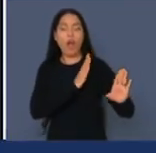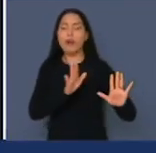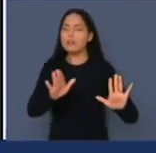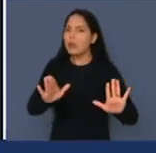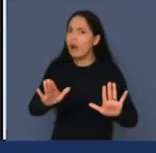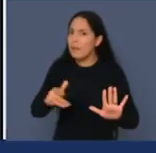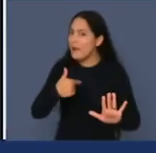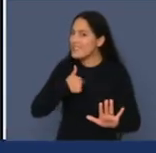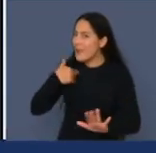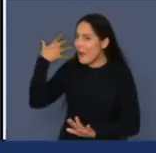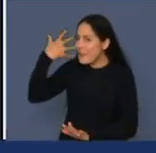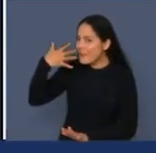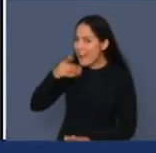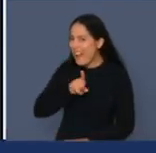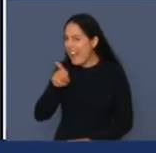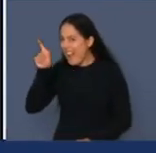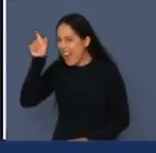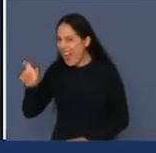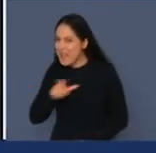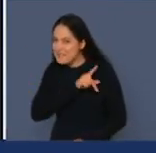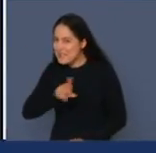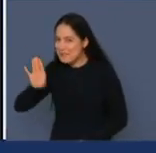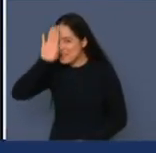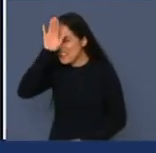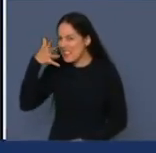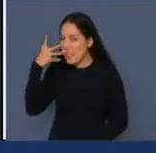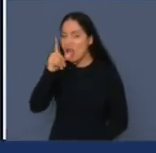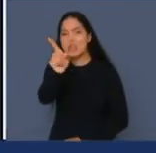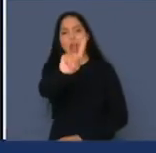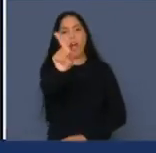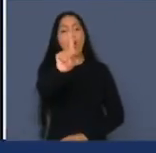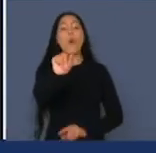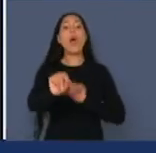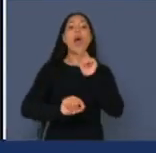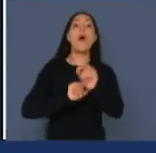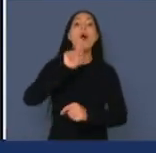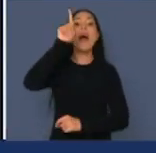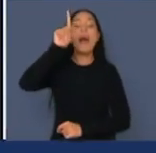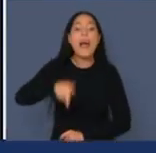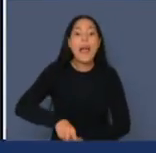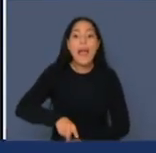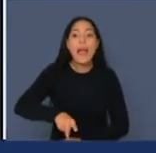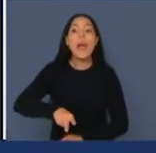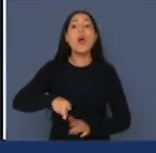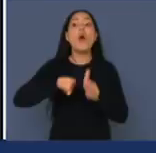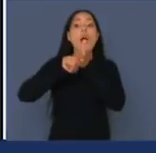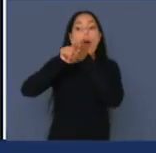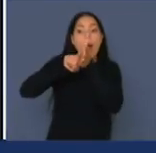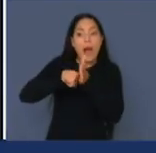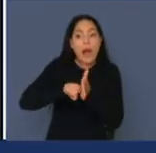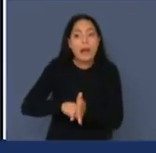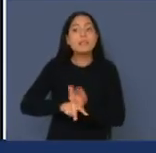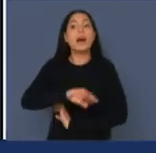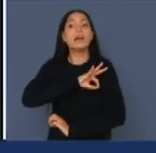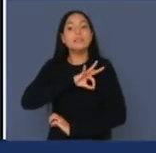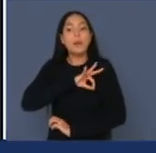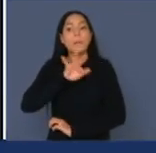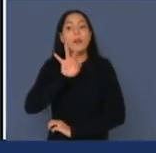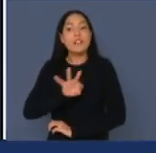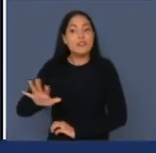estou falando não presidente que está falando é o inquérito policial da Polícia Federal